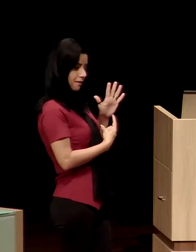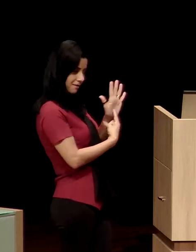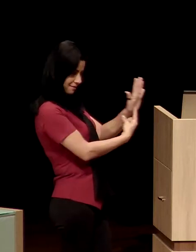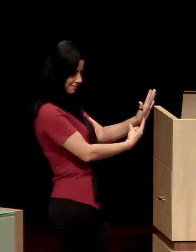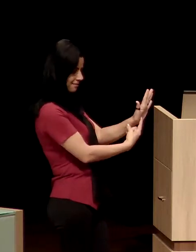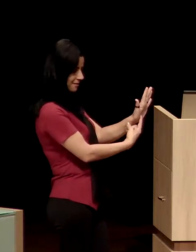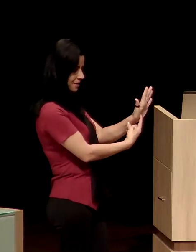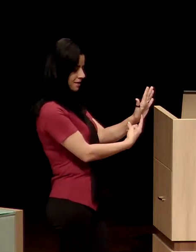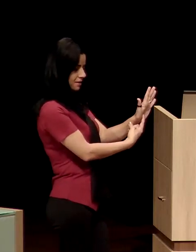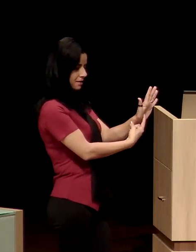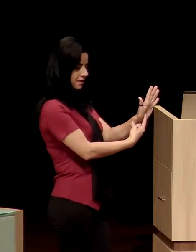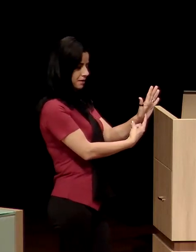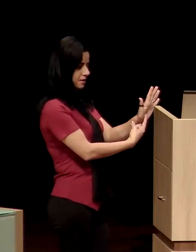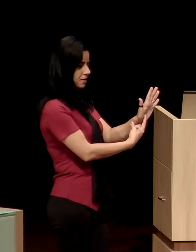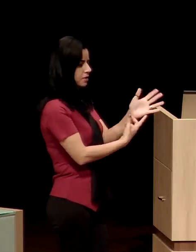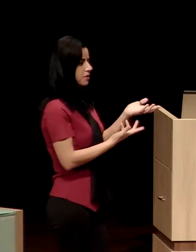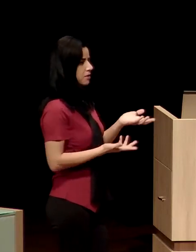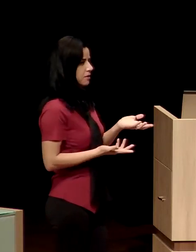apresentar